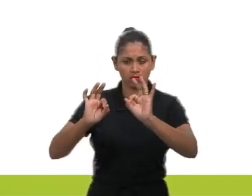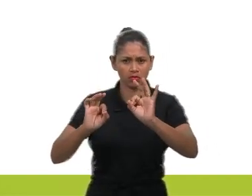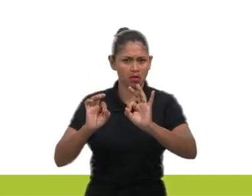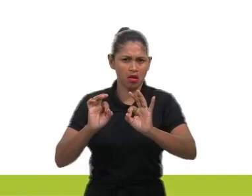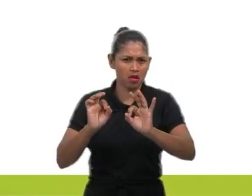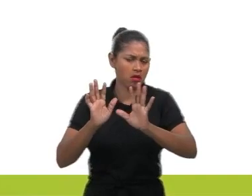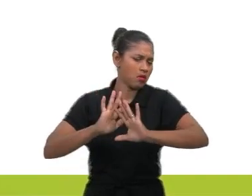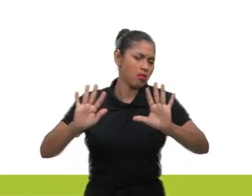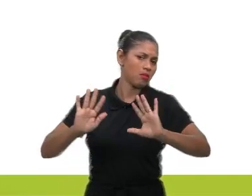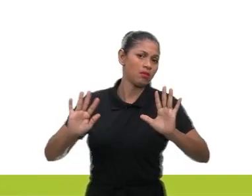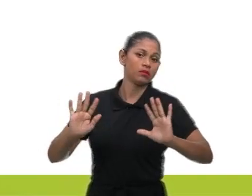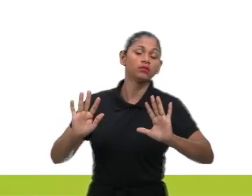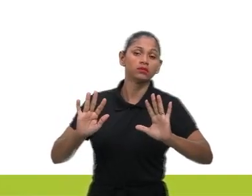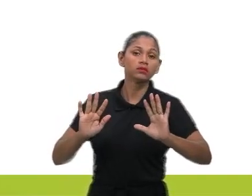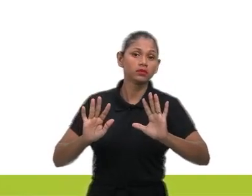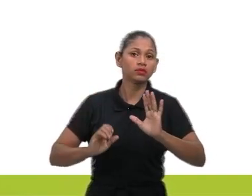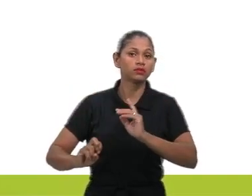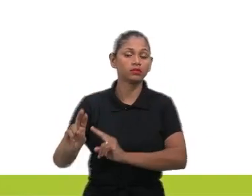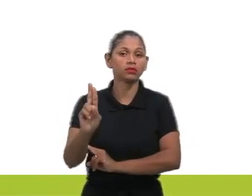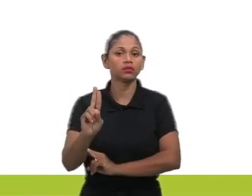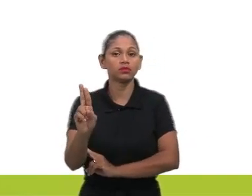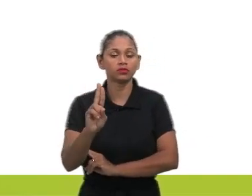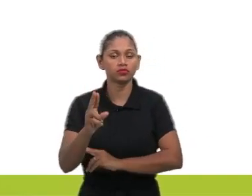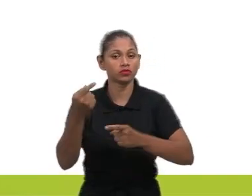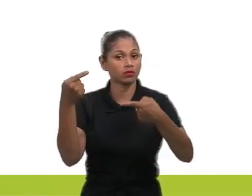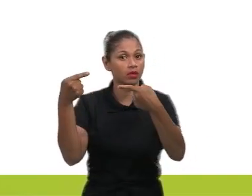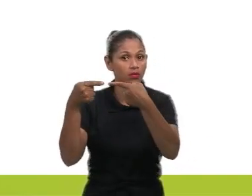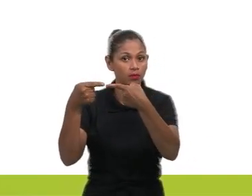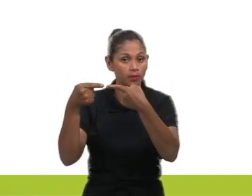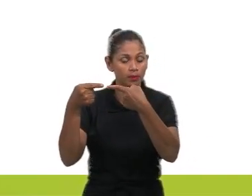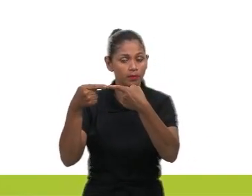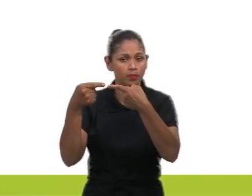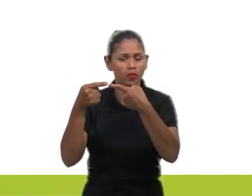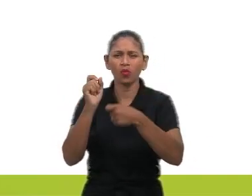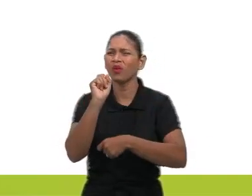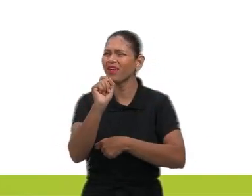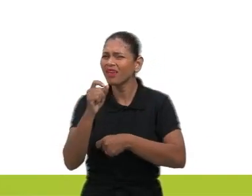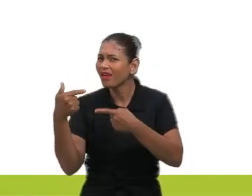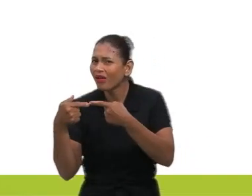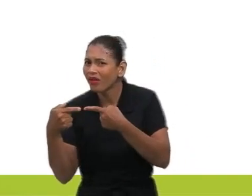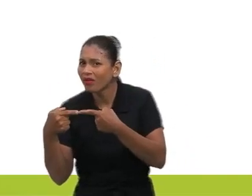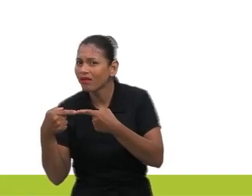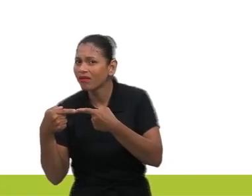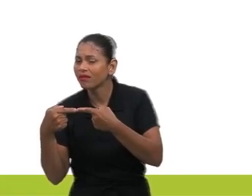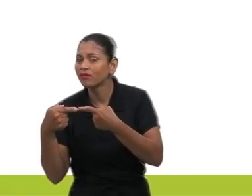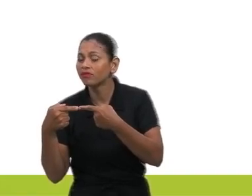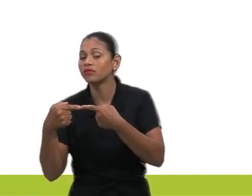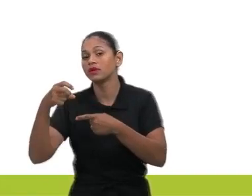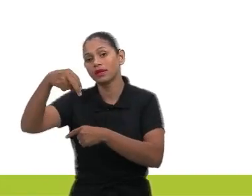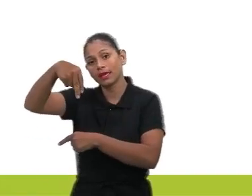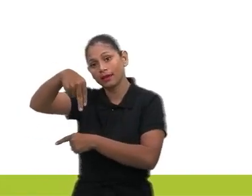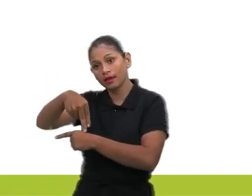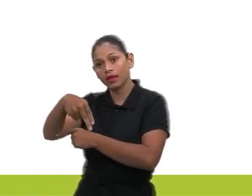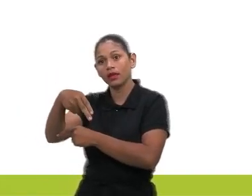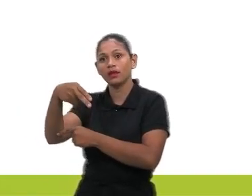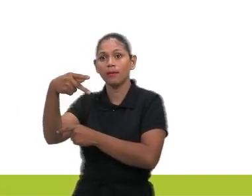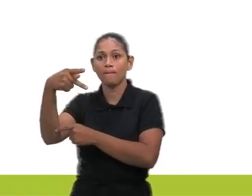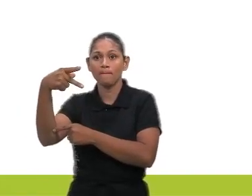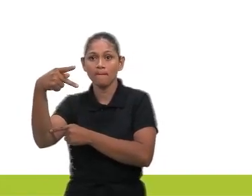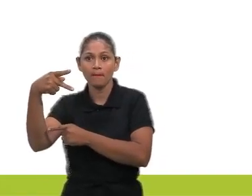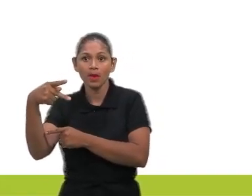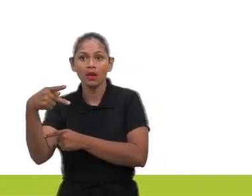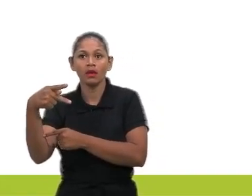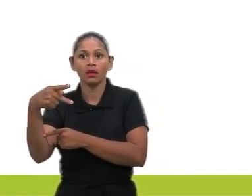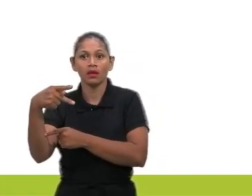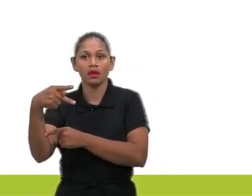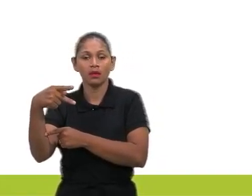jogar novamente, vamos utilizar uma combinação. E o que é combinação? Você vai pegar N tomados P a P. Vai